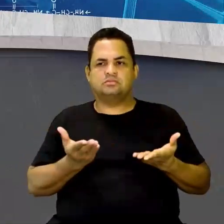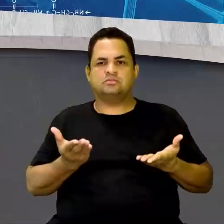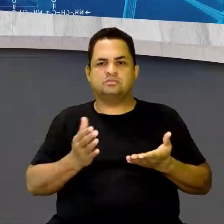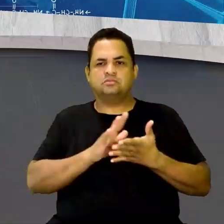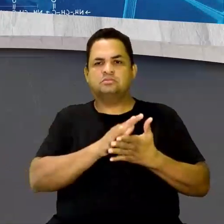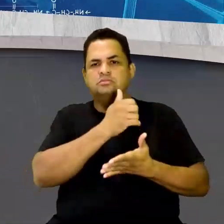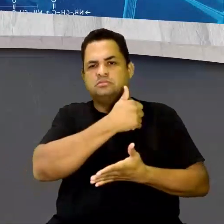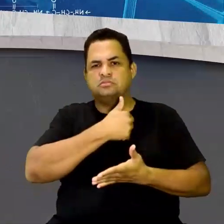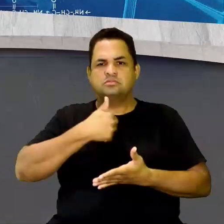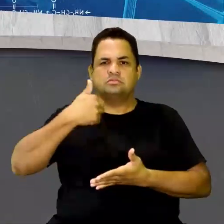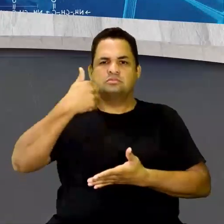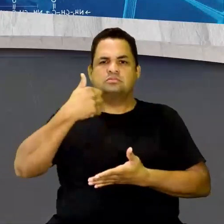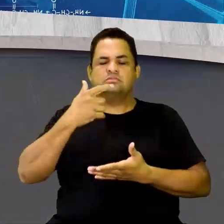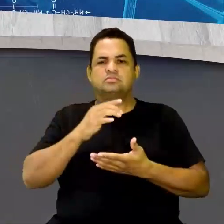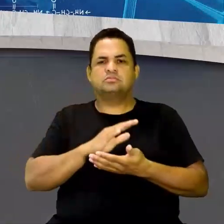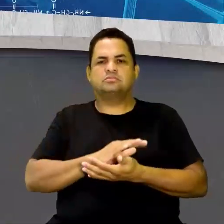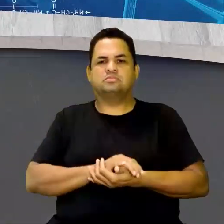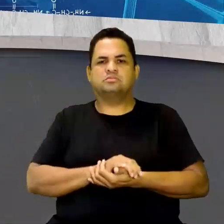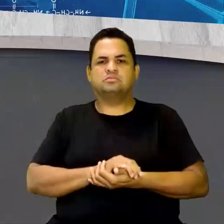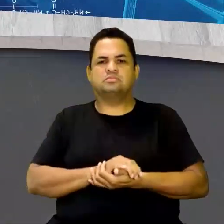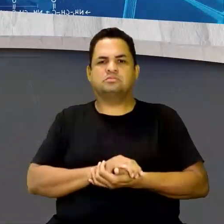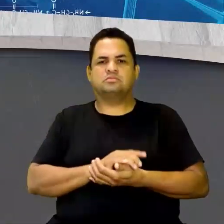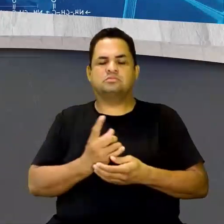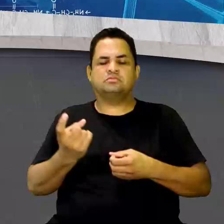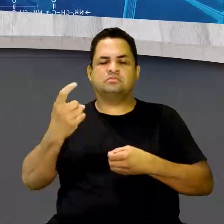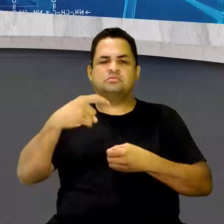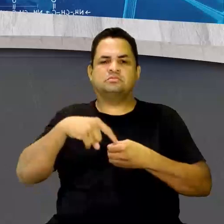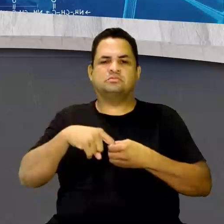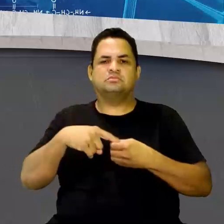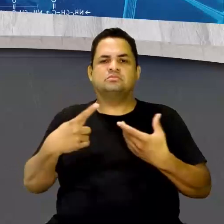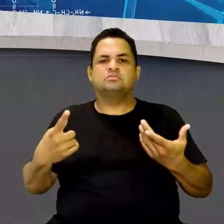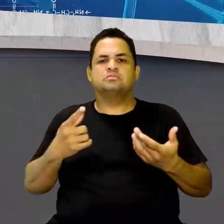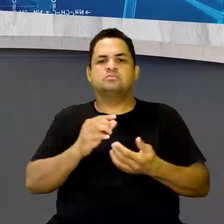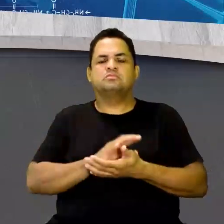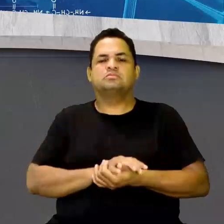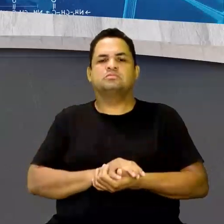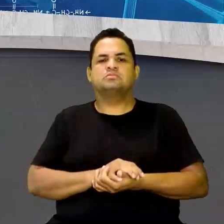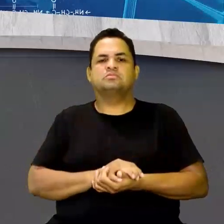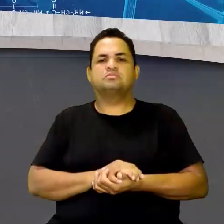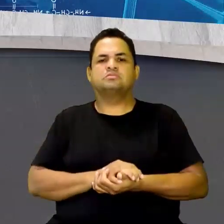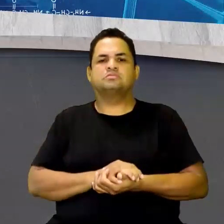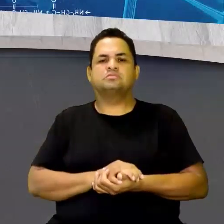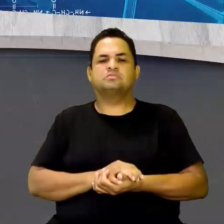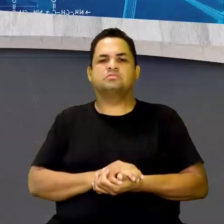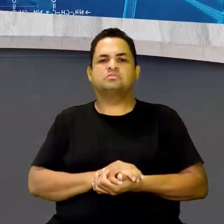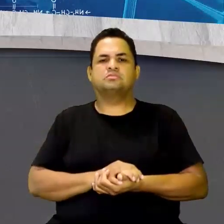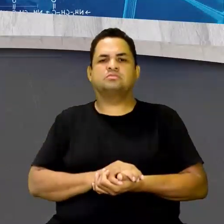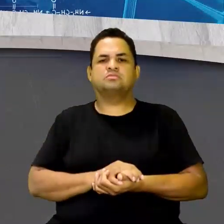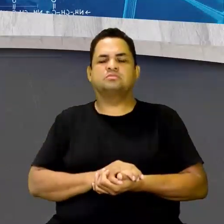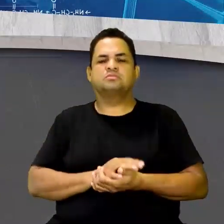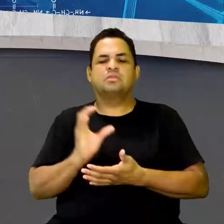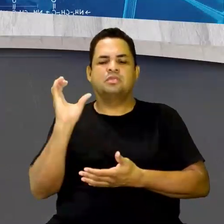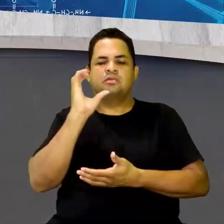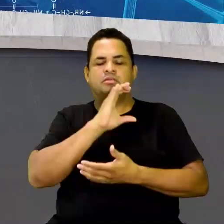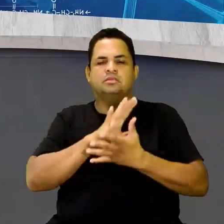melhor é que voltaremos em seguida, já, para uma breve